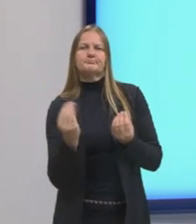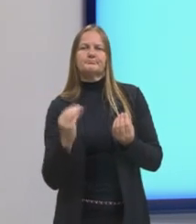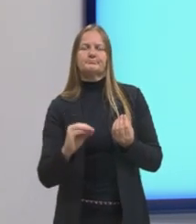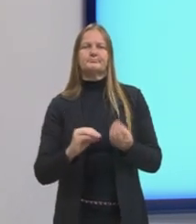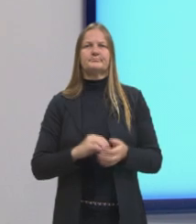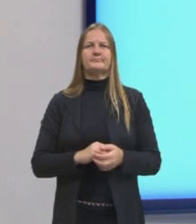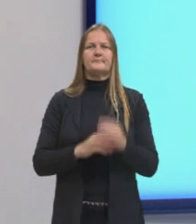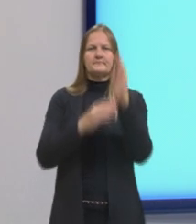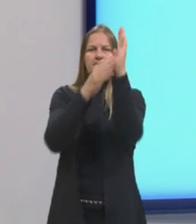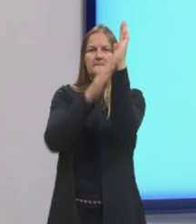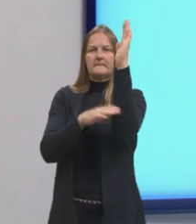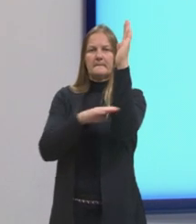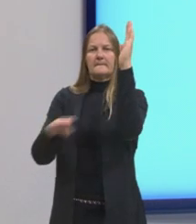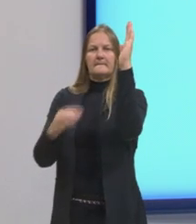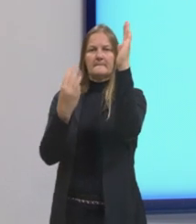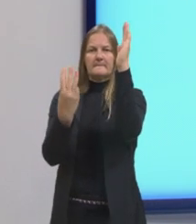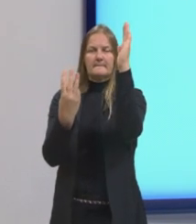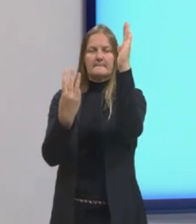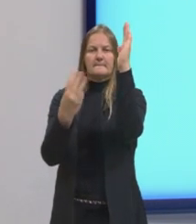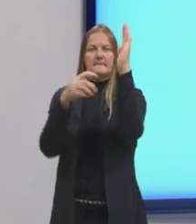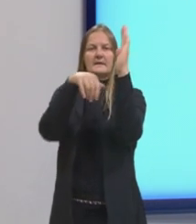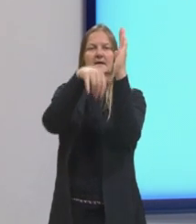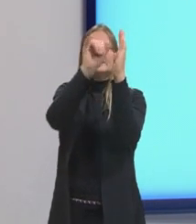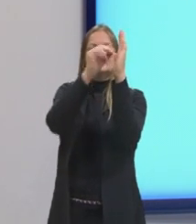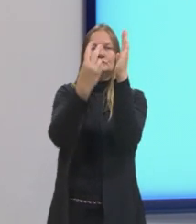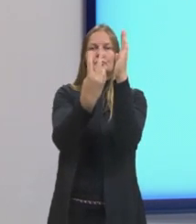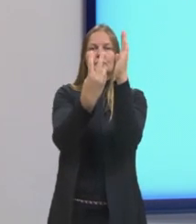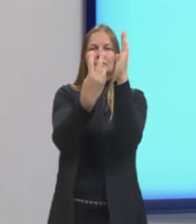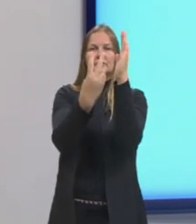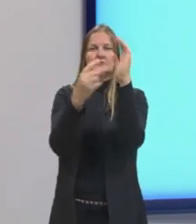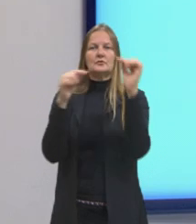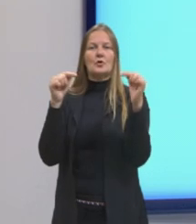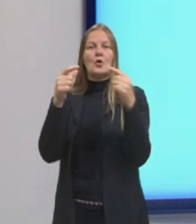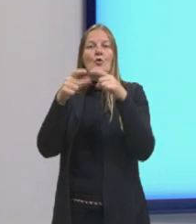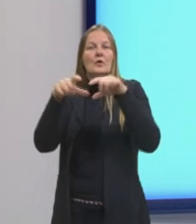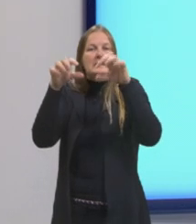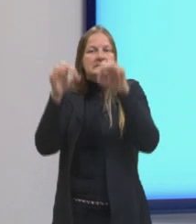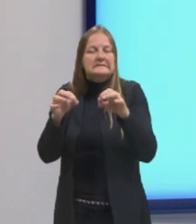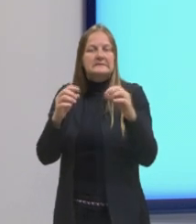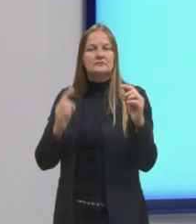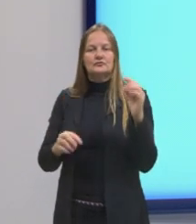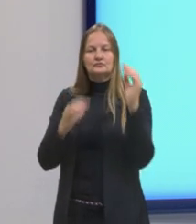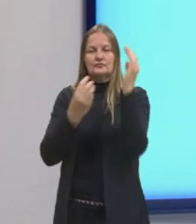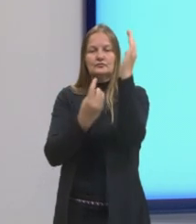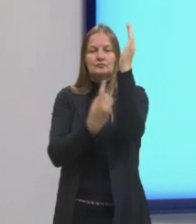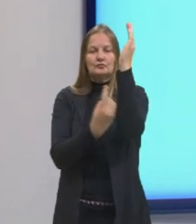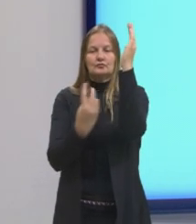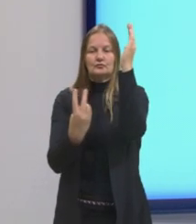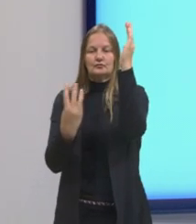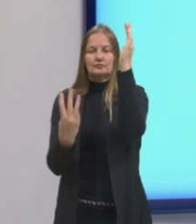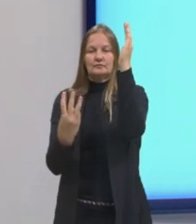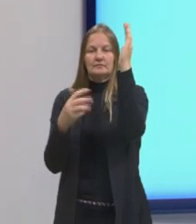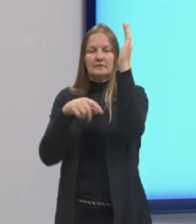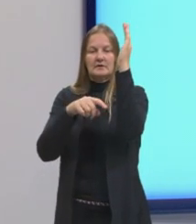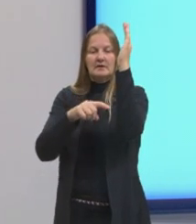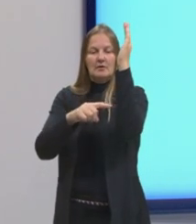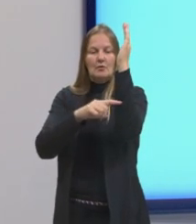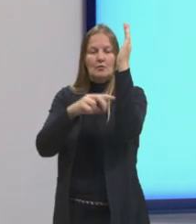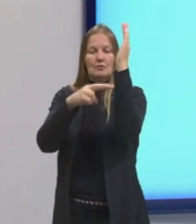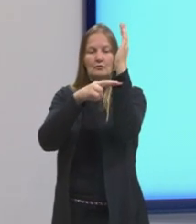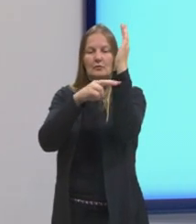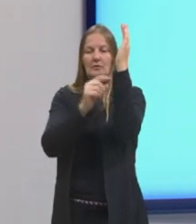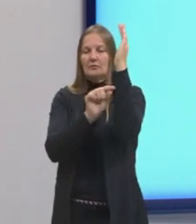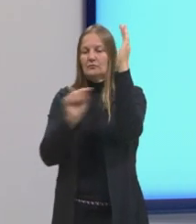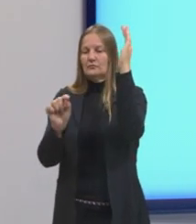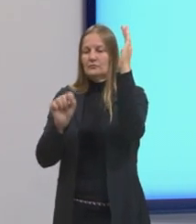então quando X é 3y é dois então quando X é 3 e y é dois vai ser minha